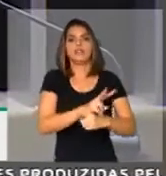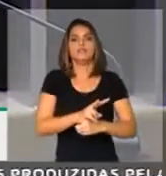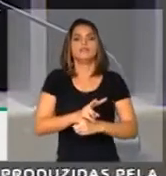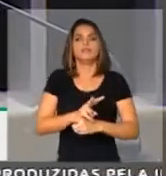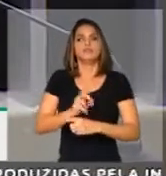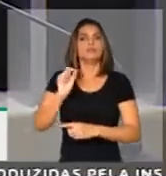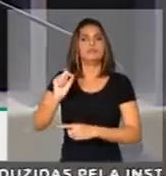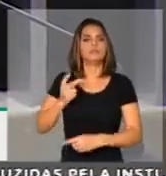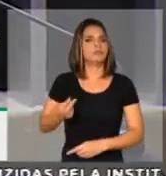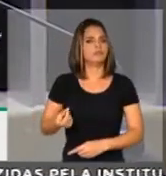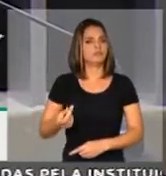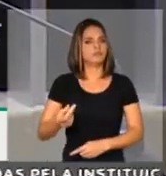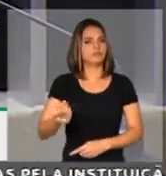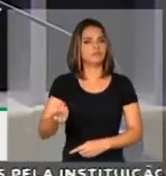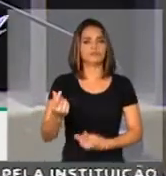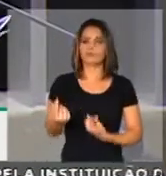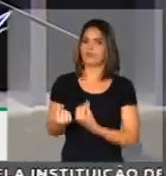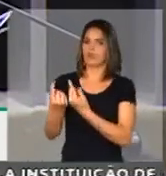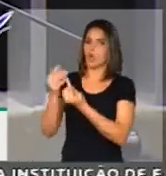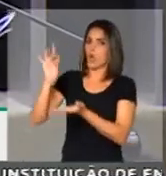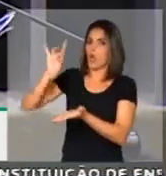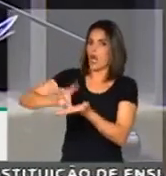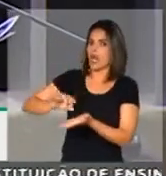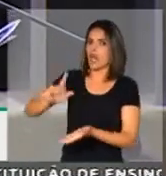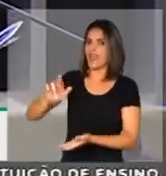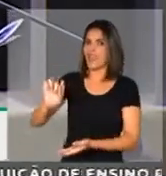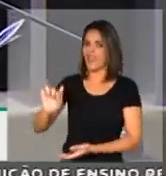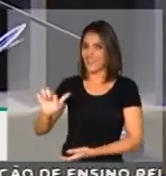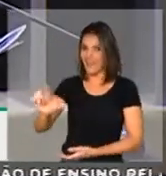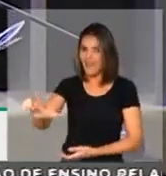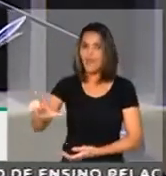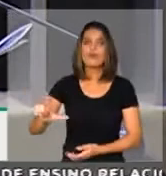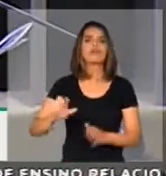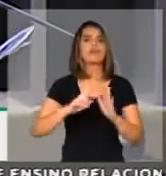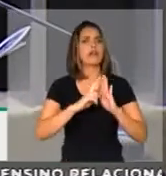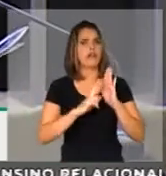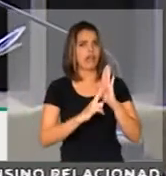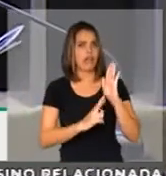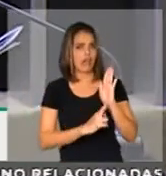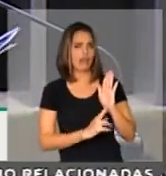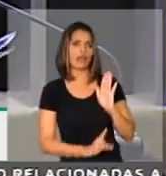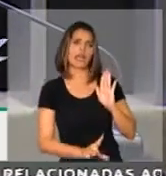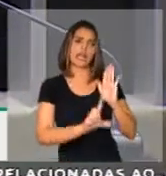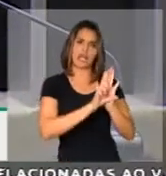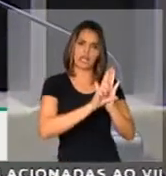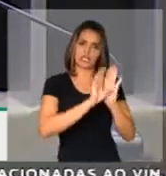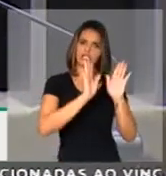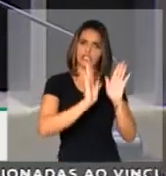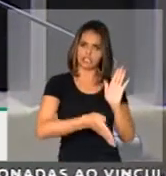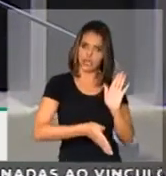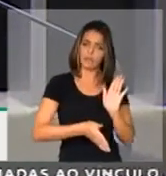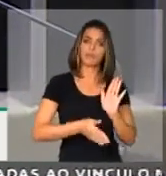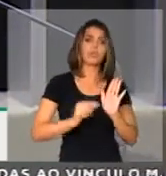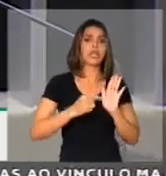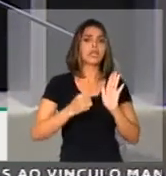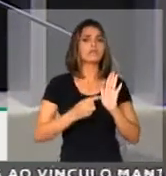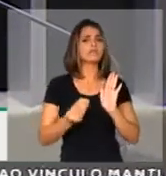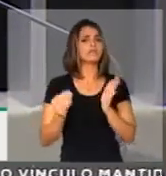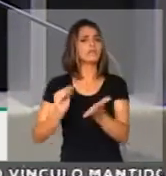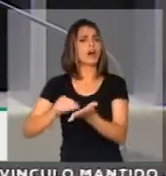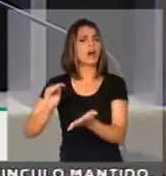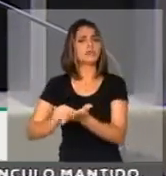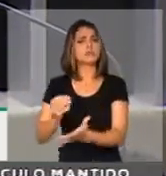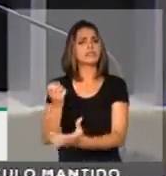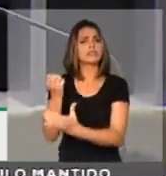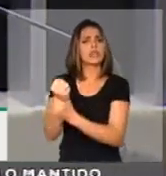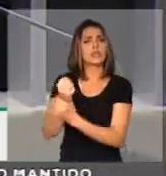caráter permanente, o valor real, conforme os critérios estabelecidos anteriormente em lei. A omissão desse pilar de segurança jurídica